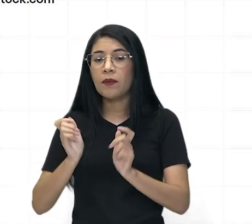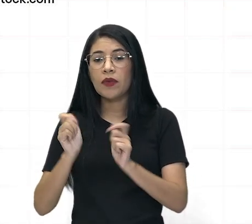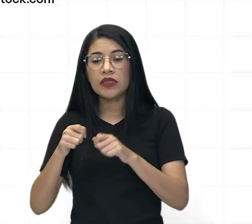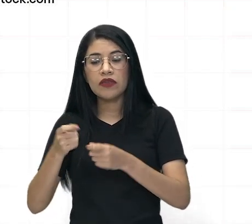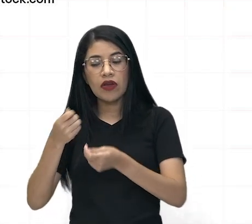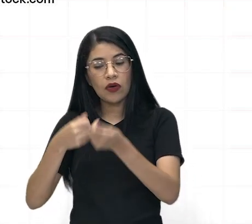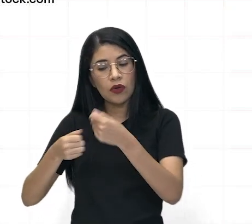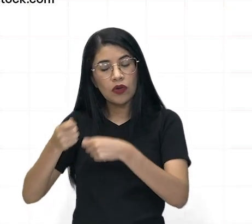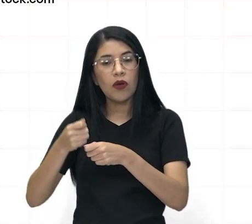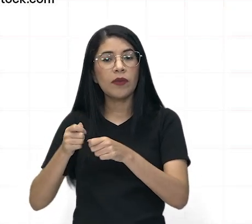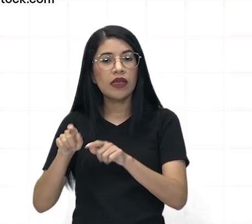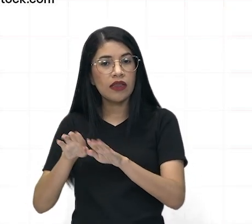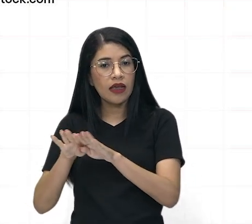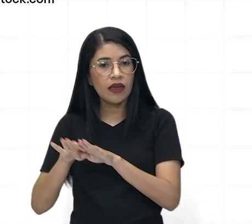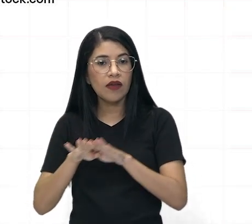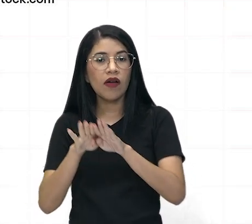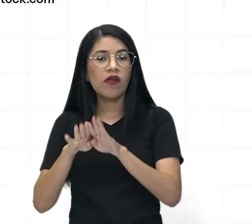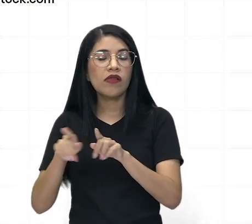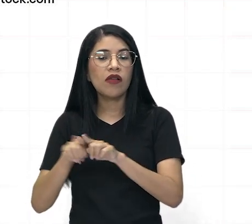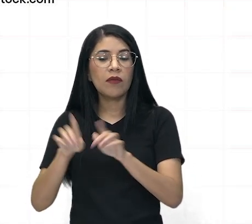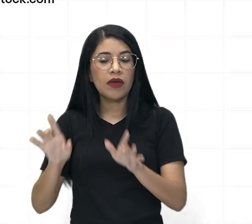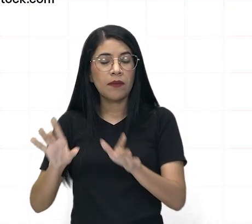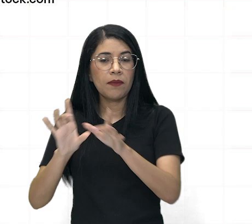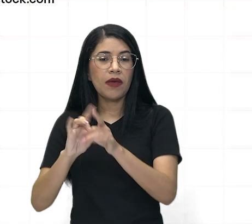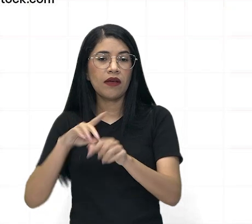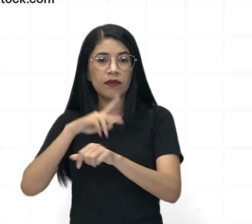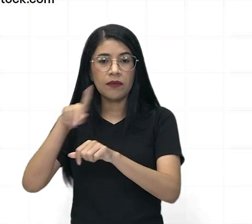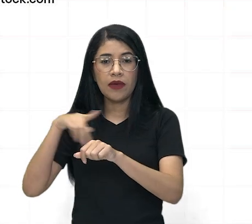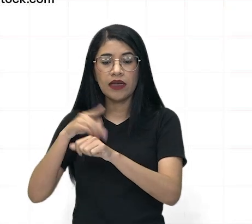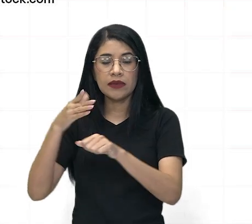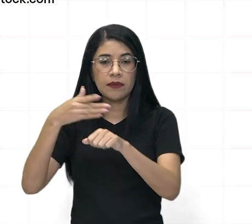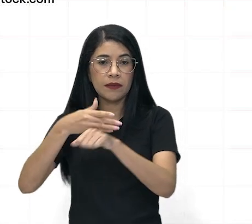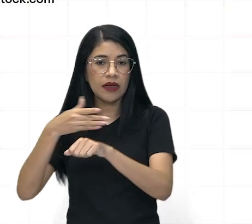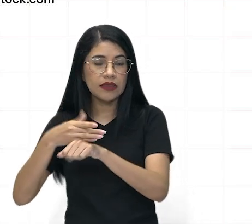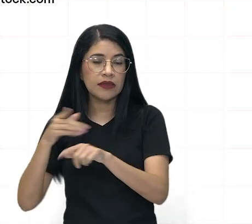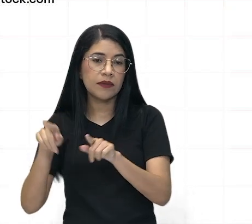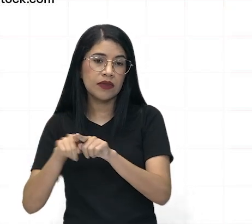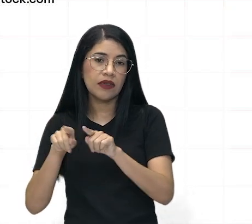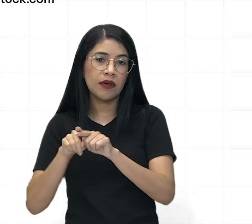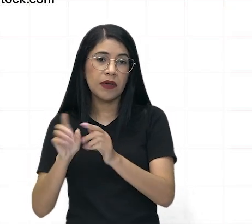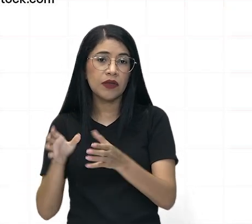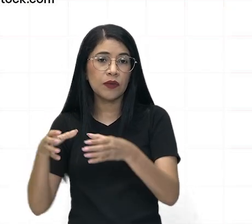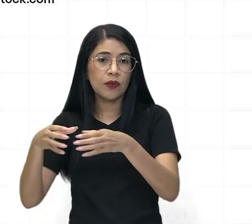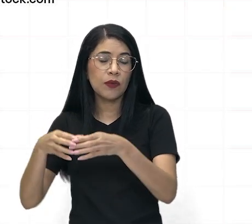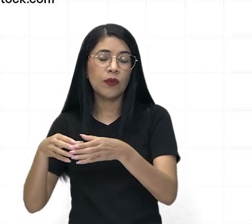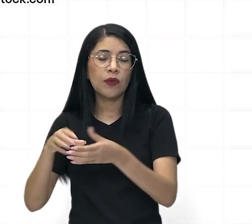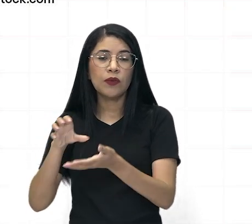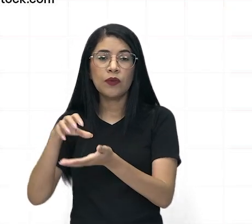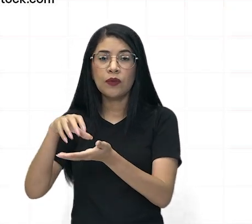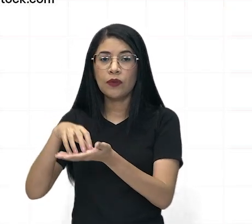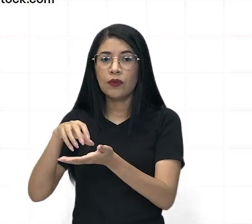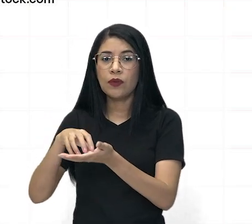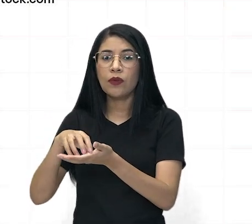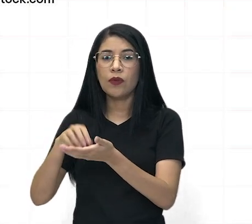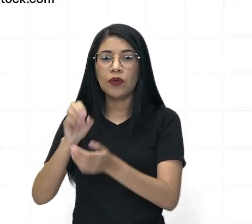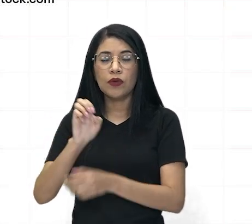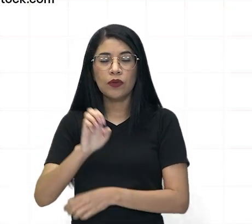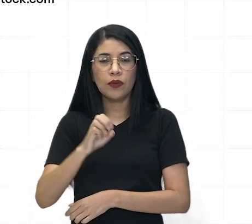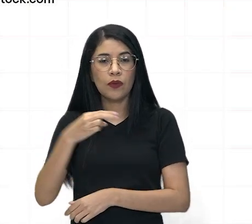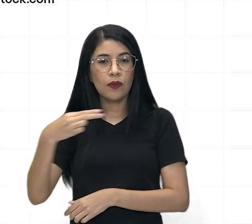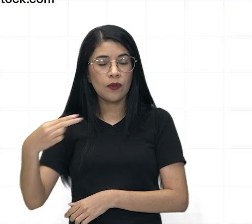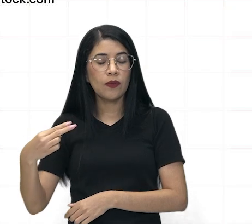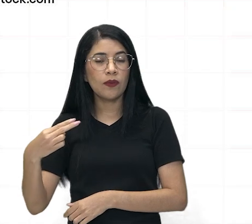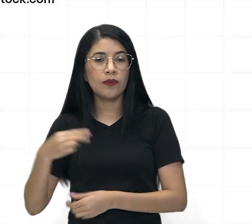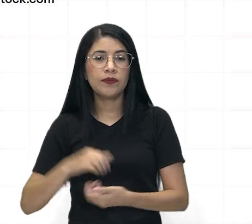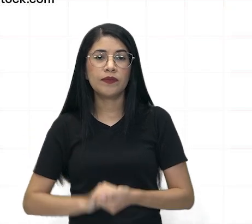monetária e a integração econômica entre os países que participam desta famosa zona do euro, lembrando que é